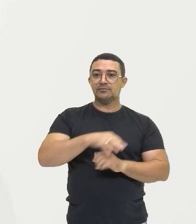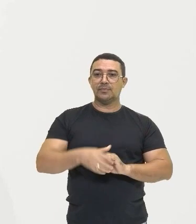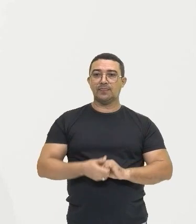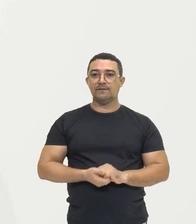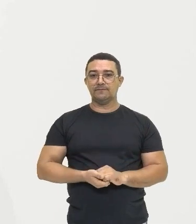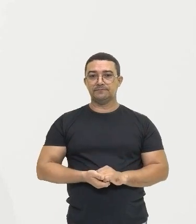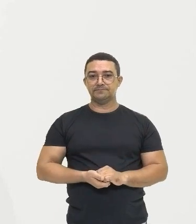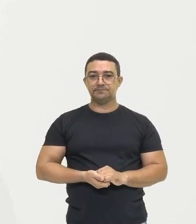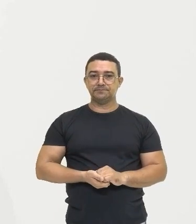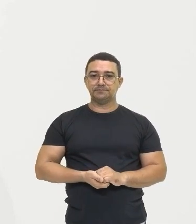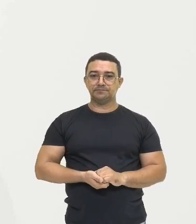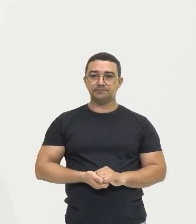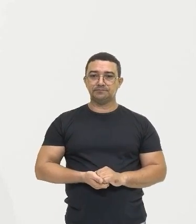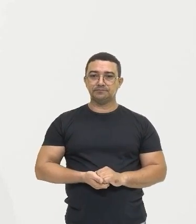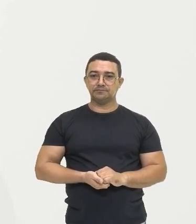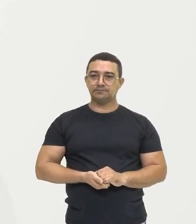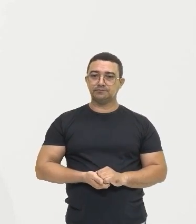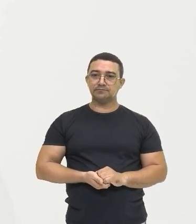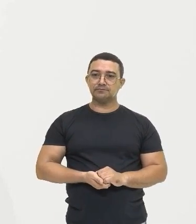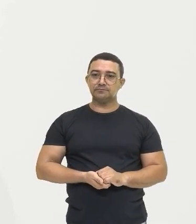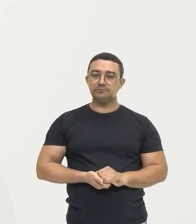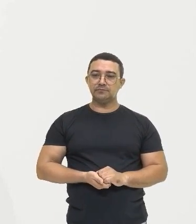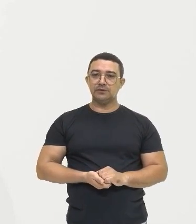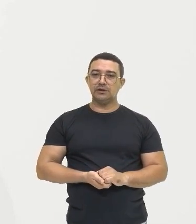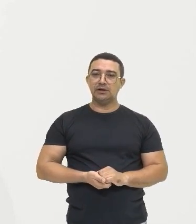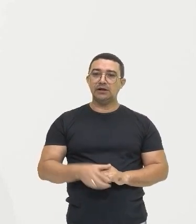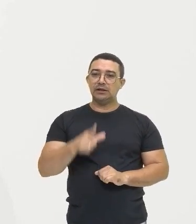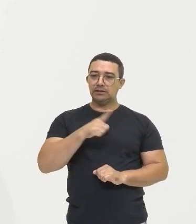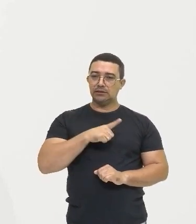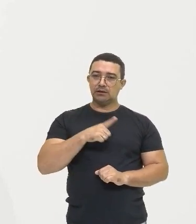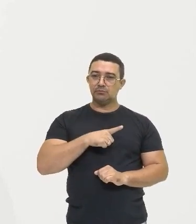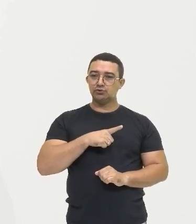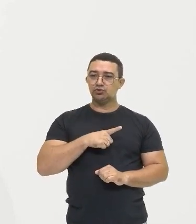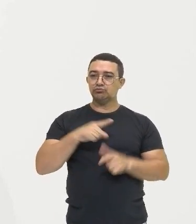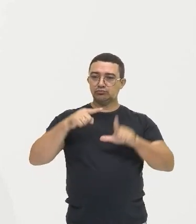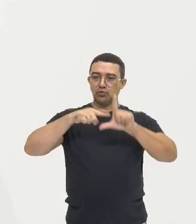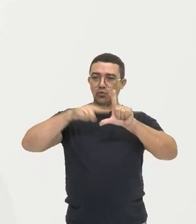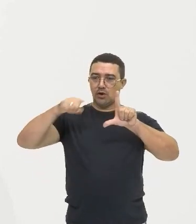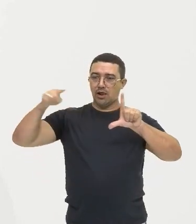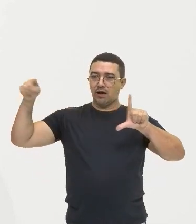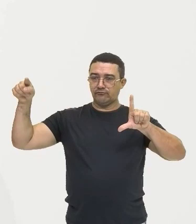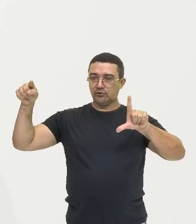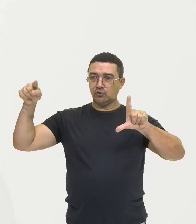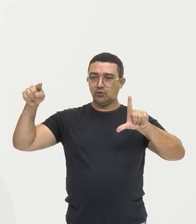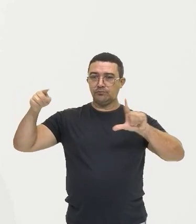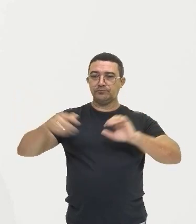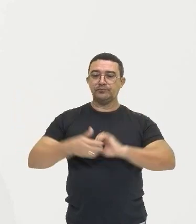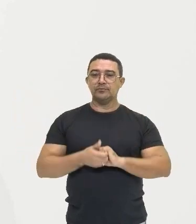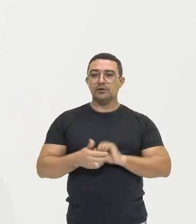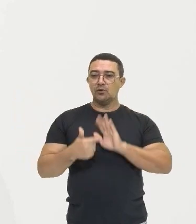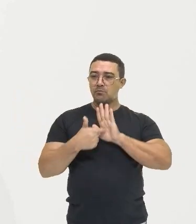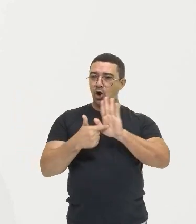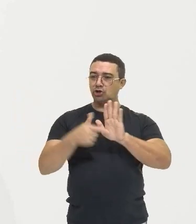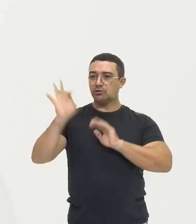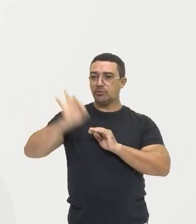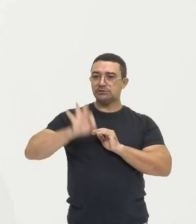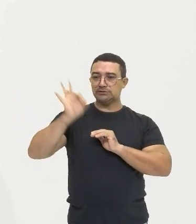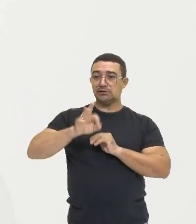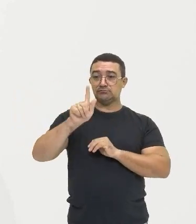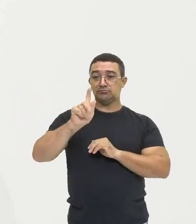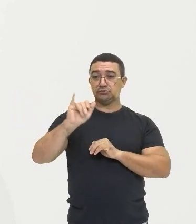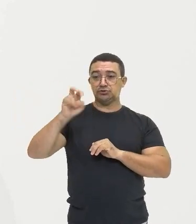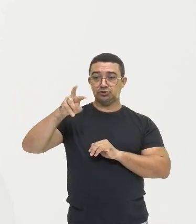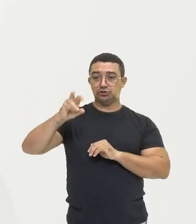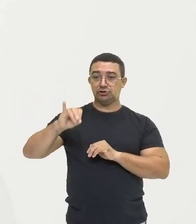pior é a distribuição de renda. Bem, temos aqui o gráfico do índice de Gini, essa